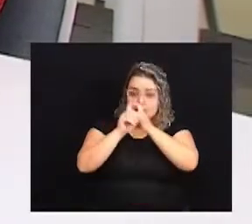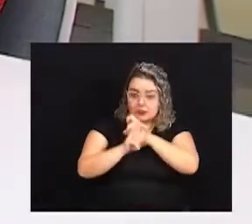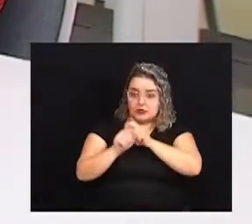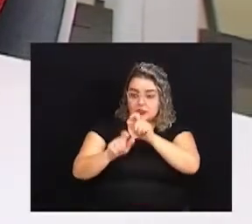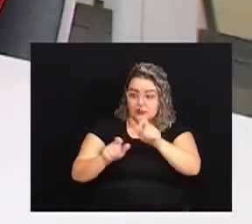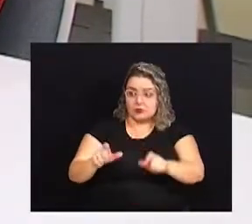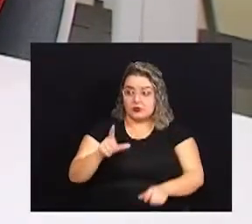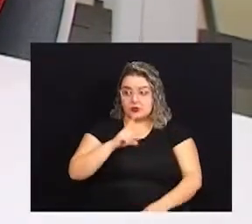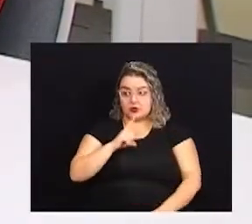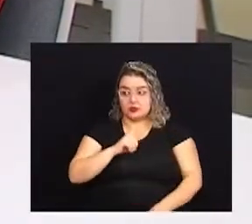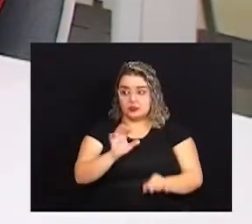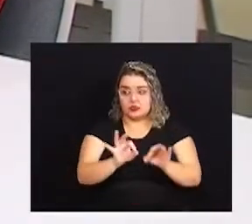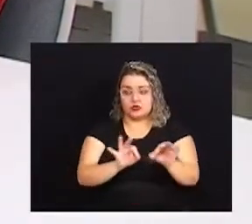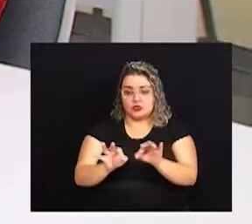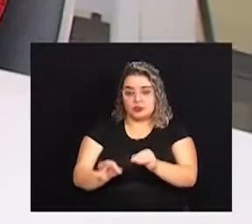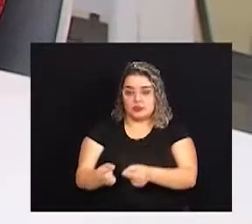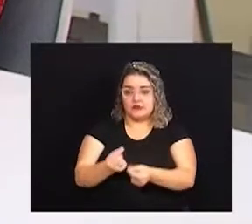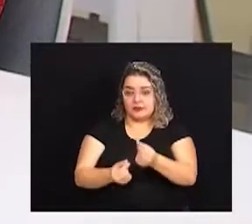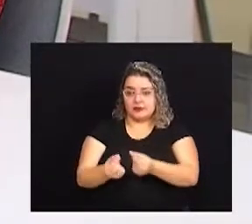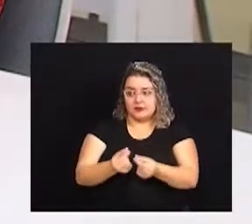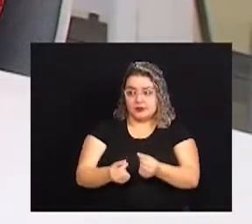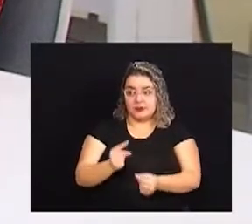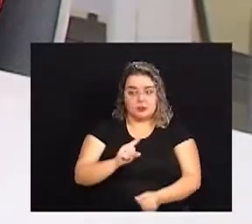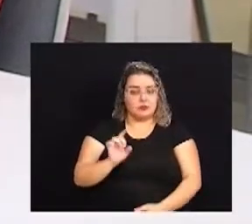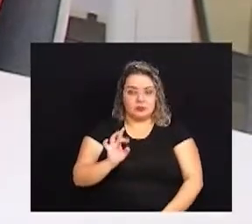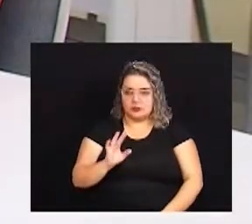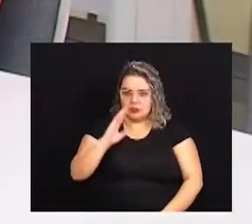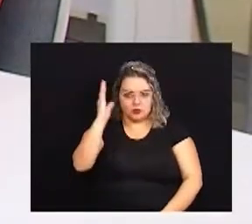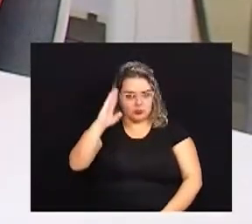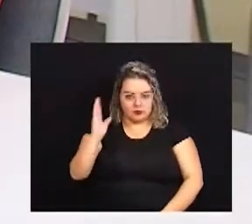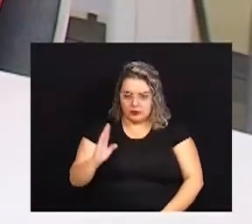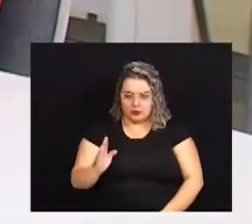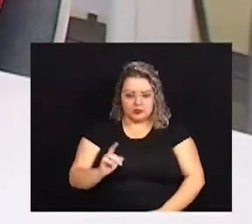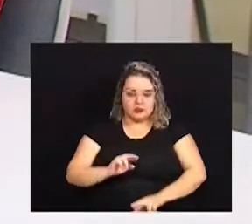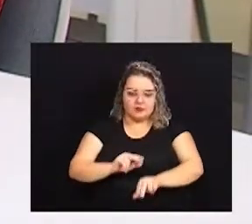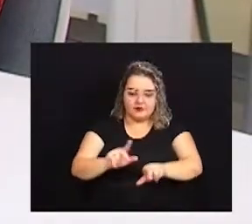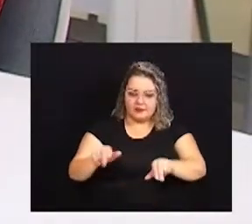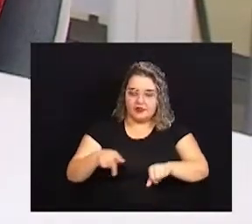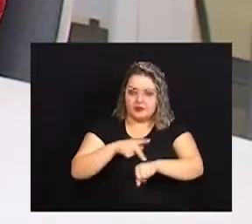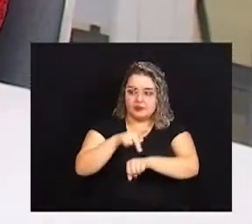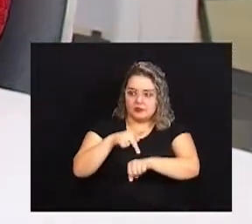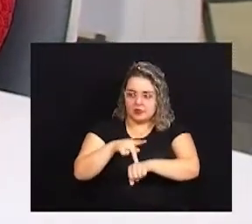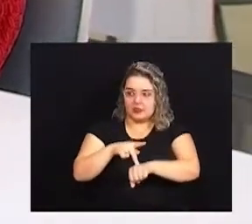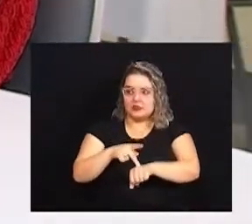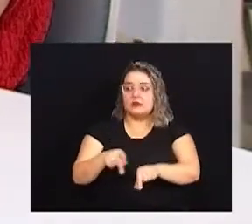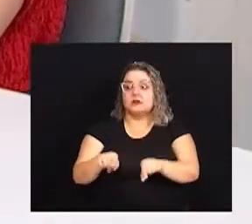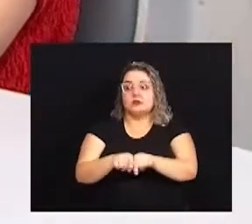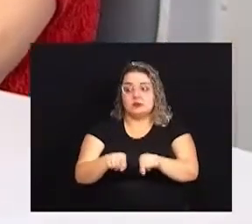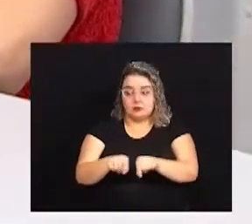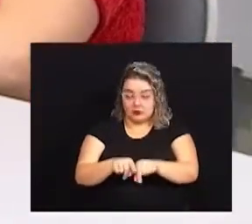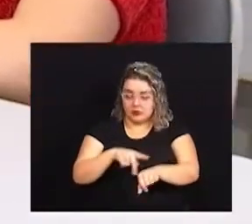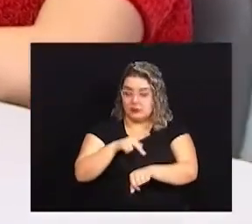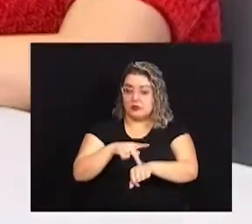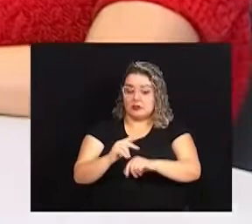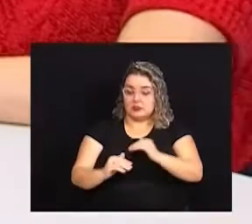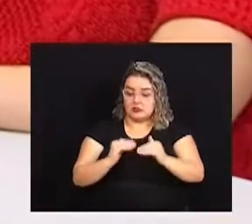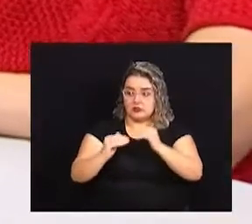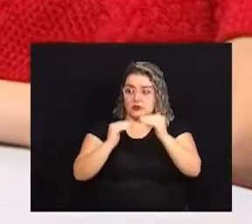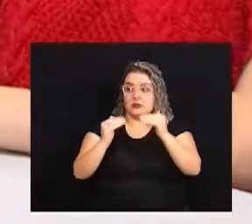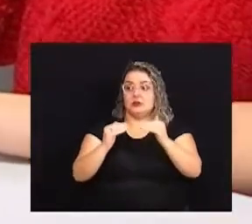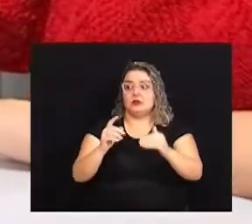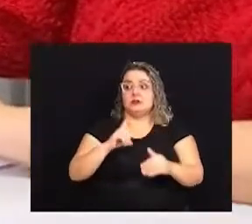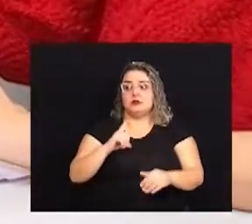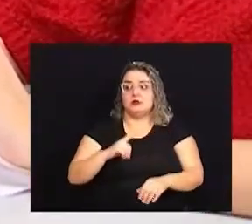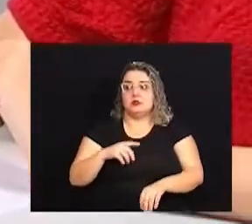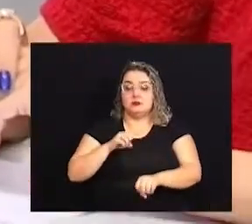que as pessoas têm de se organizar financeiramente não é só no Brasil. Em diversos países, inclusive nos países desenvolvidos, onde as pessoas